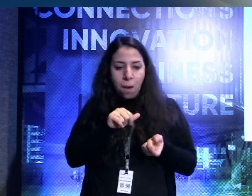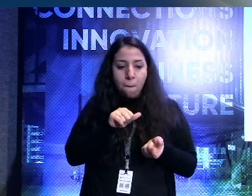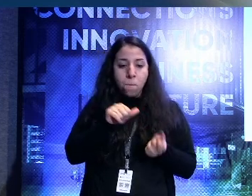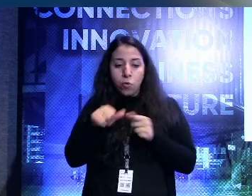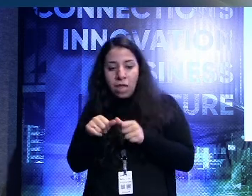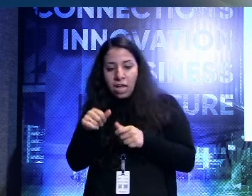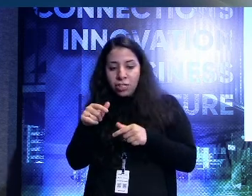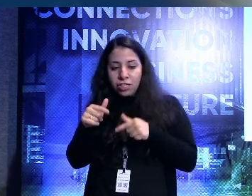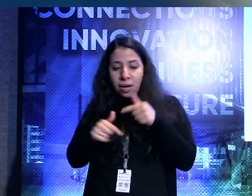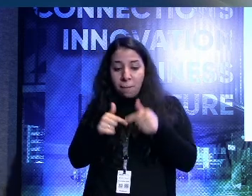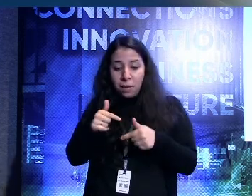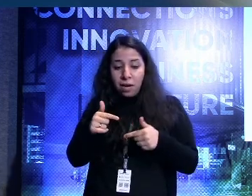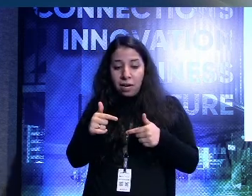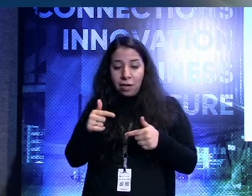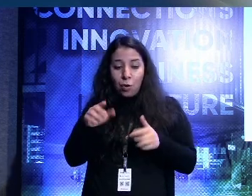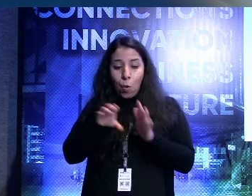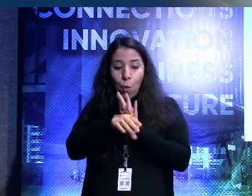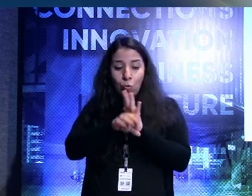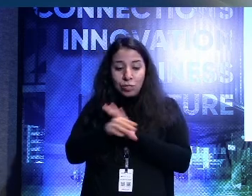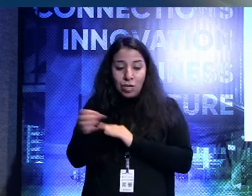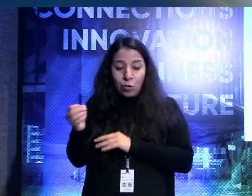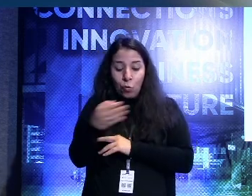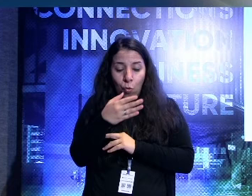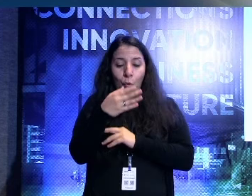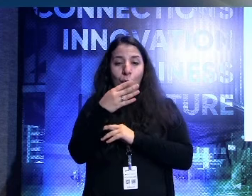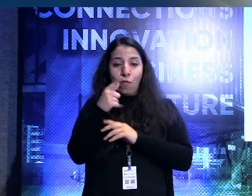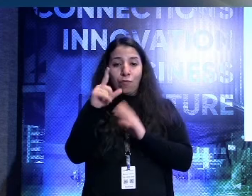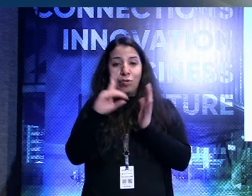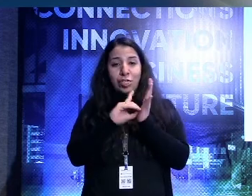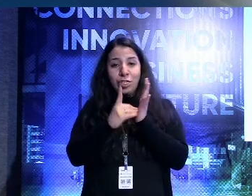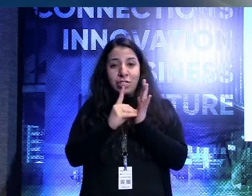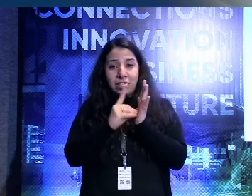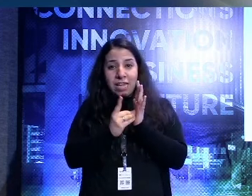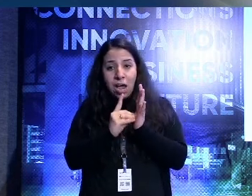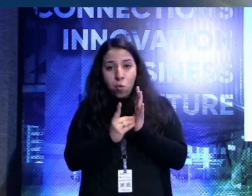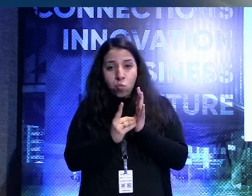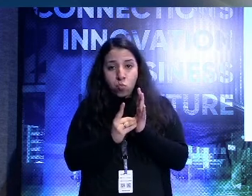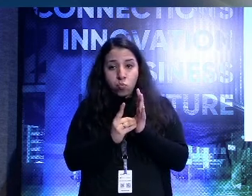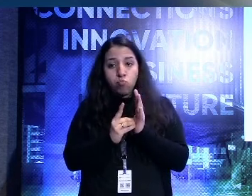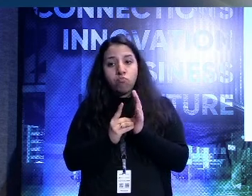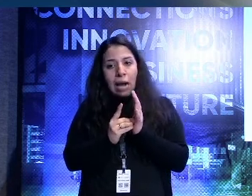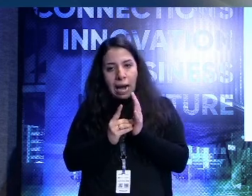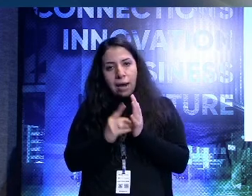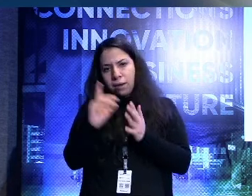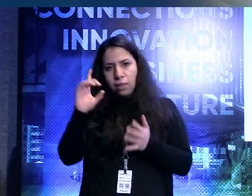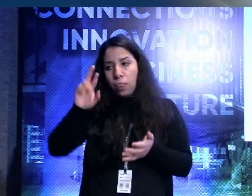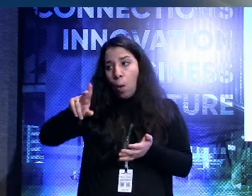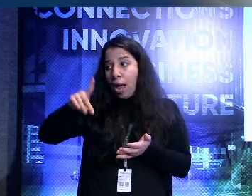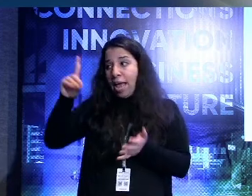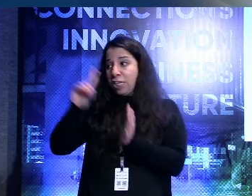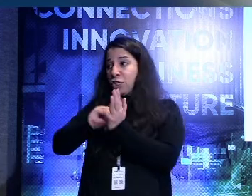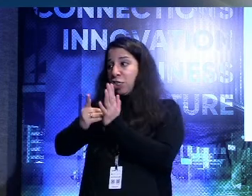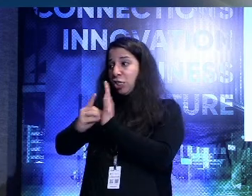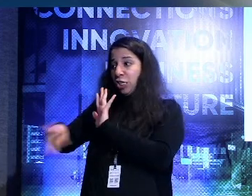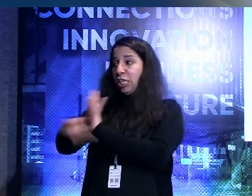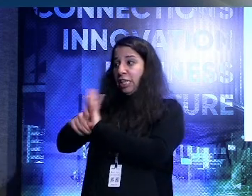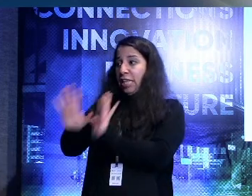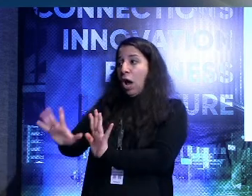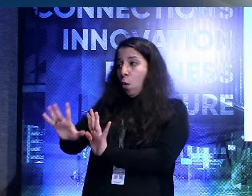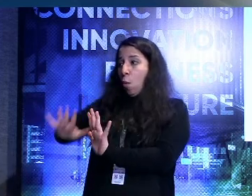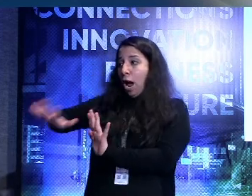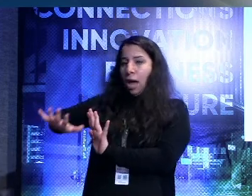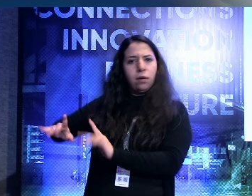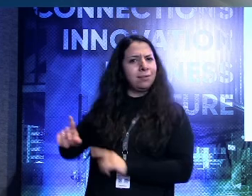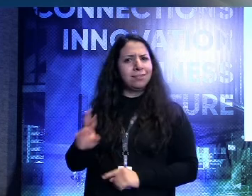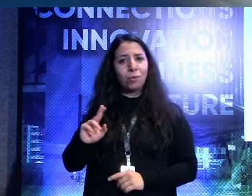fala desses novos conceitos de cultura digital, principalmente numa companhia que não é nativa digital. Então, essa mudança, essa entrada no